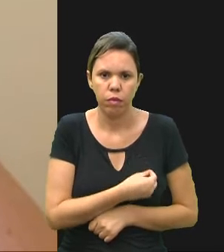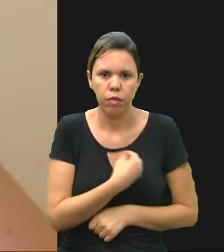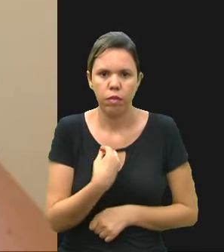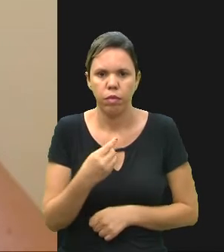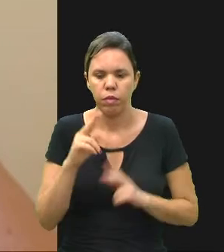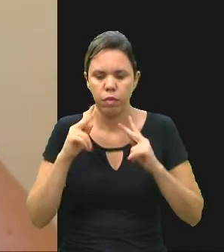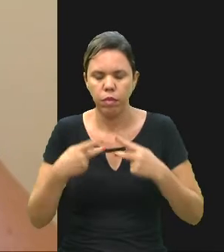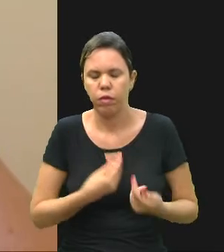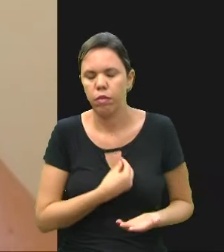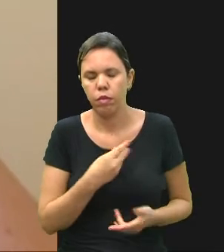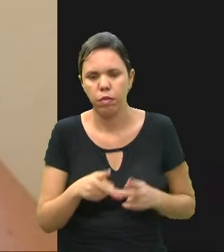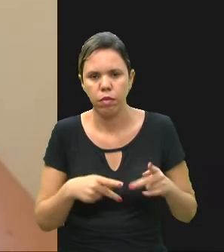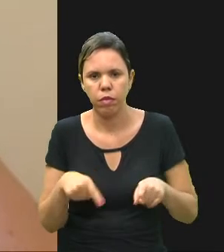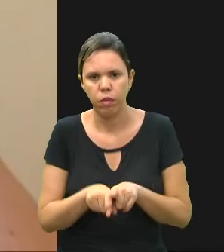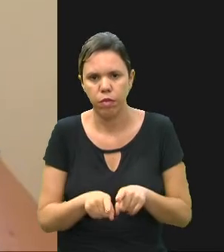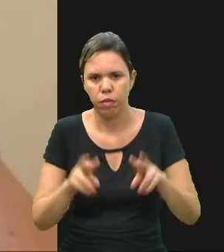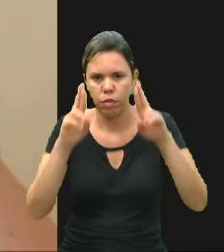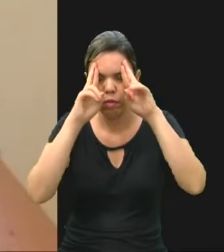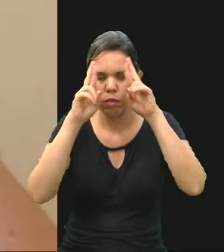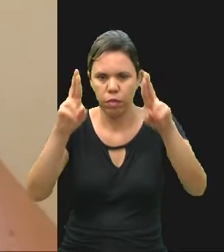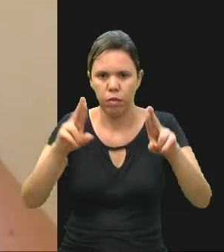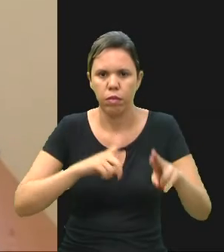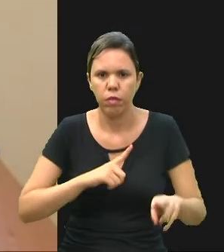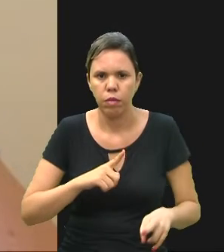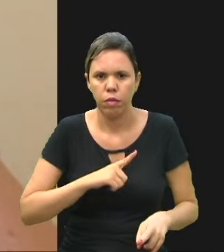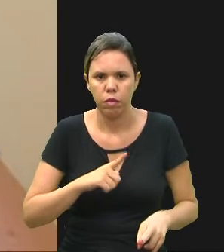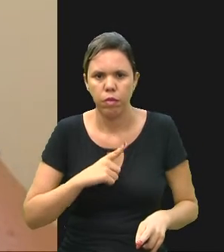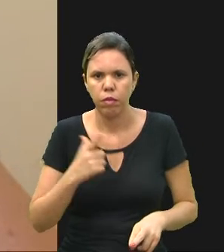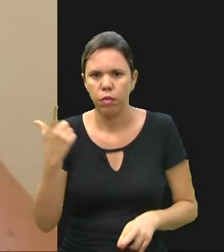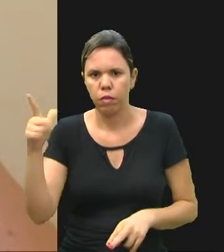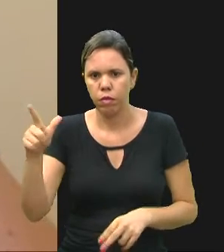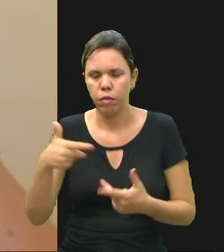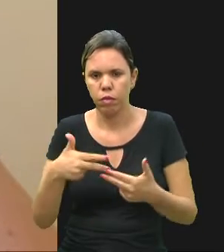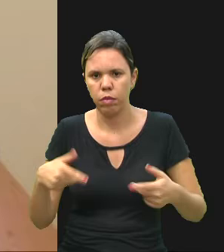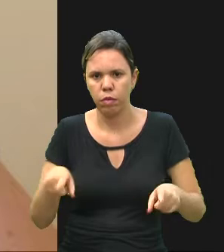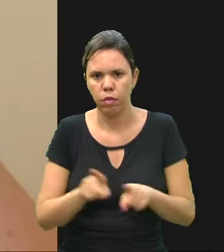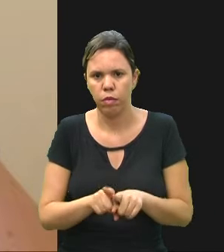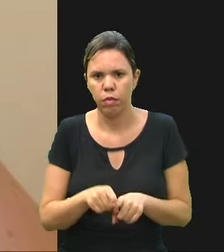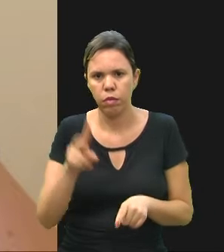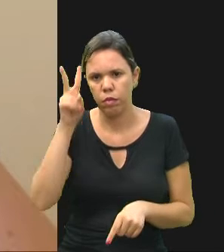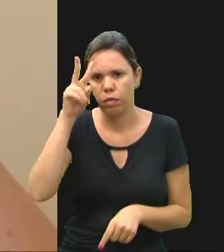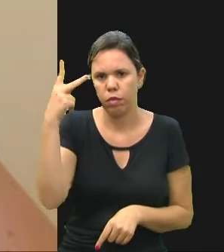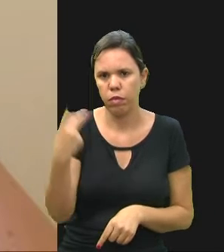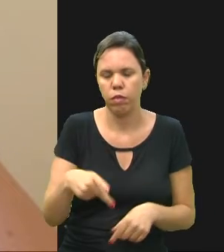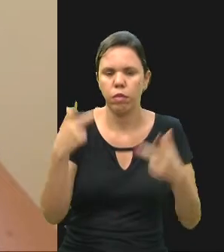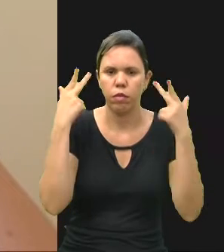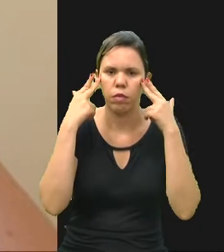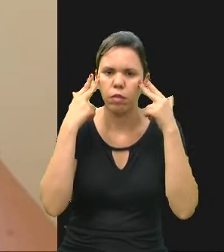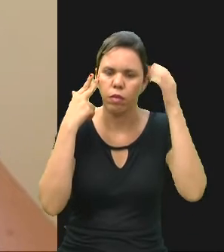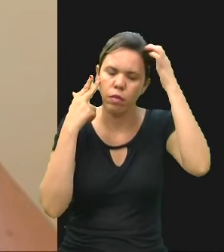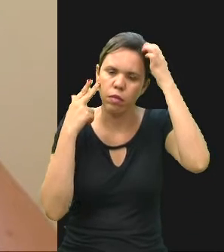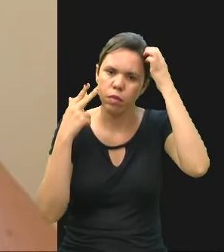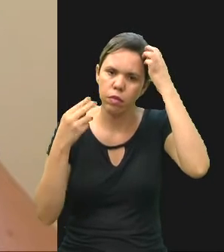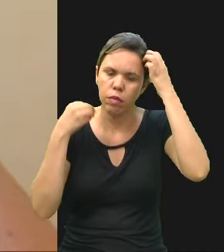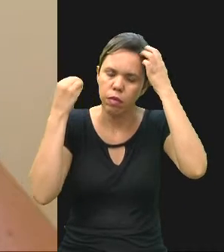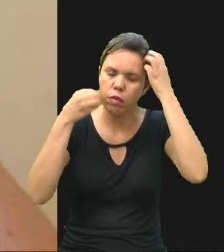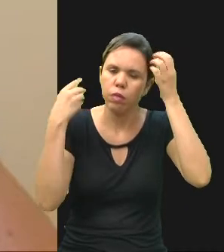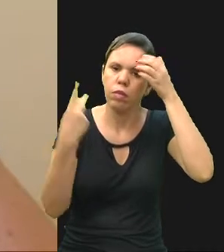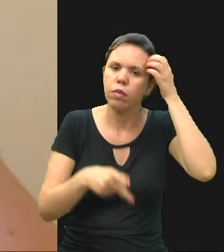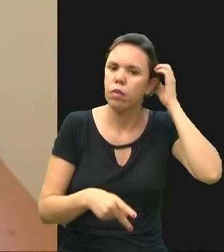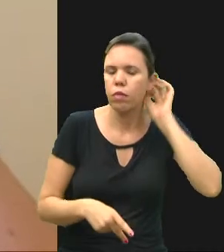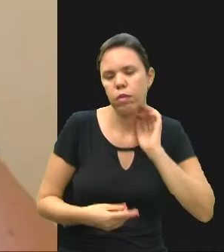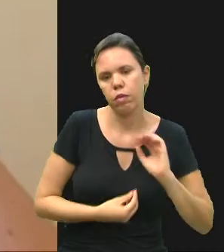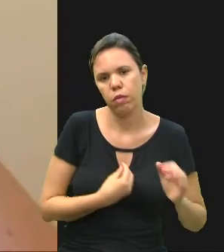enquanto espécie, quanto também no respeito que devemos ter com as outras espécies que têm a sua história natural, têm a sua